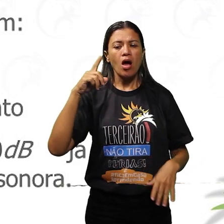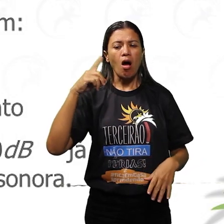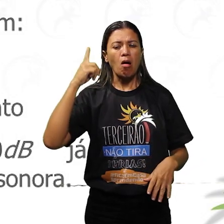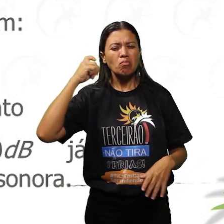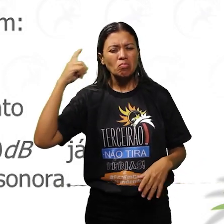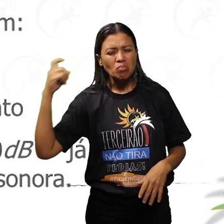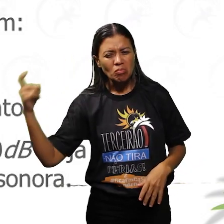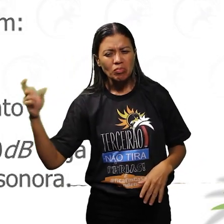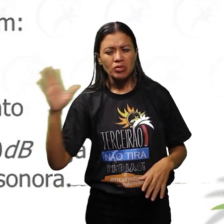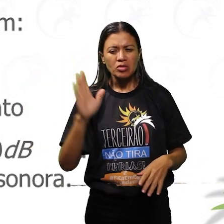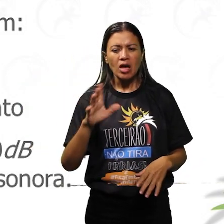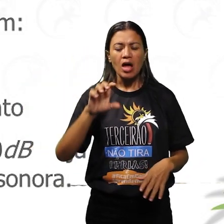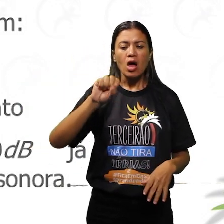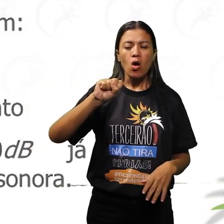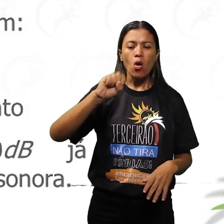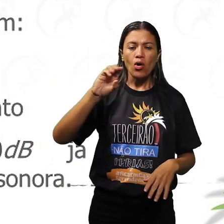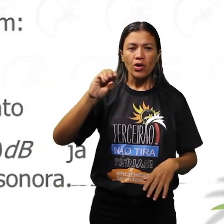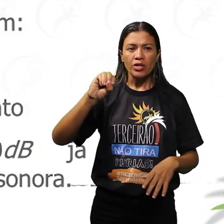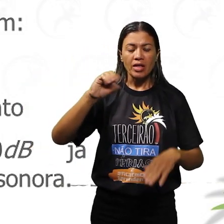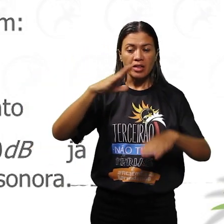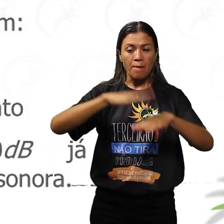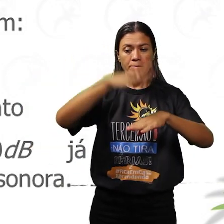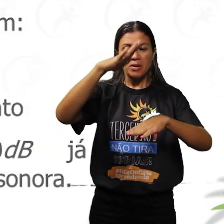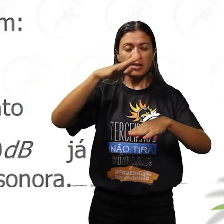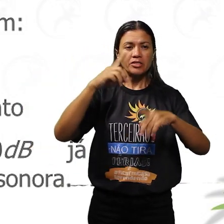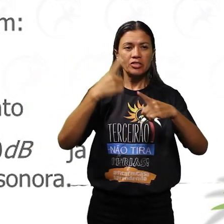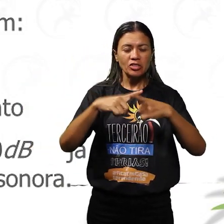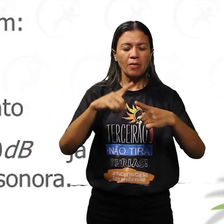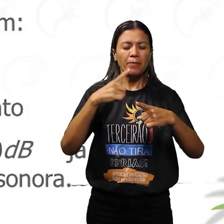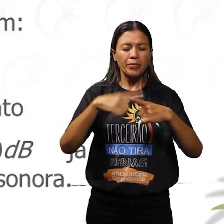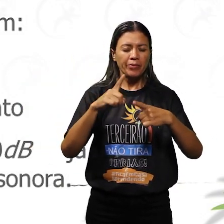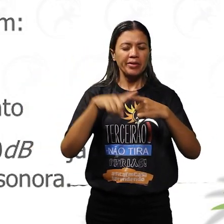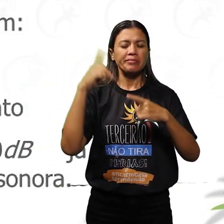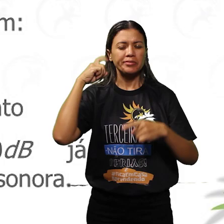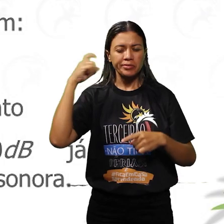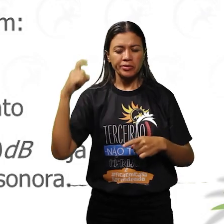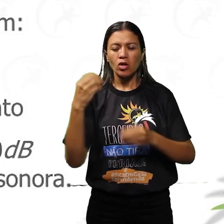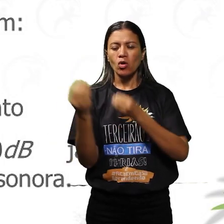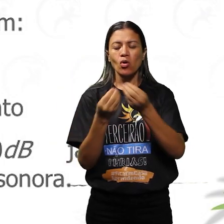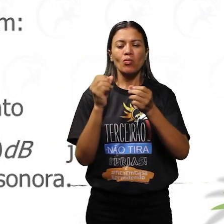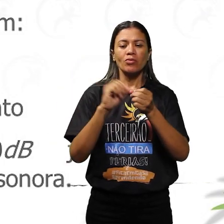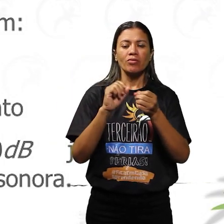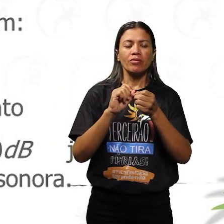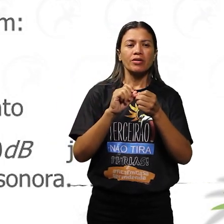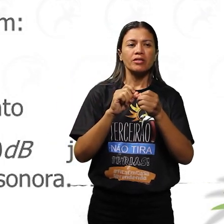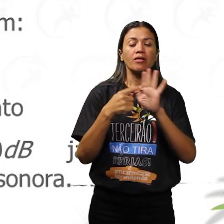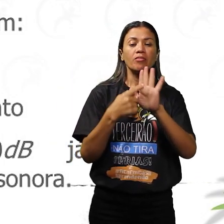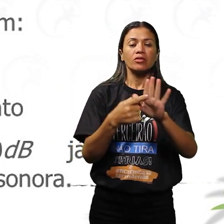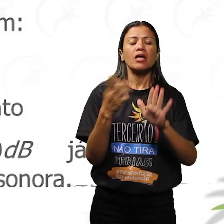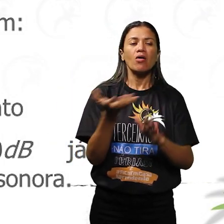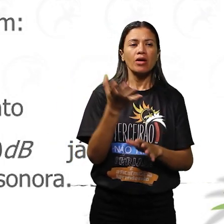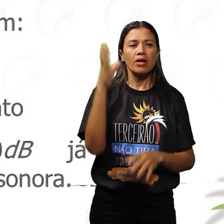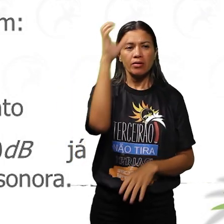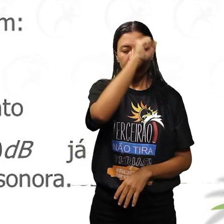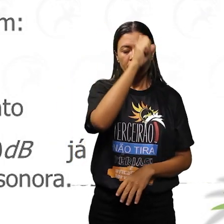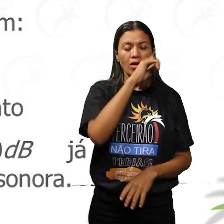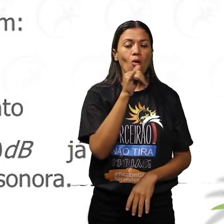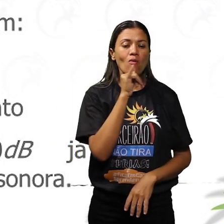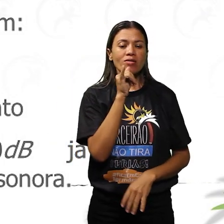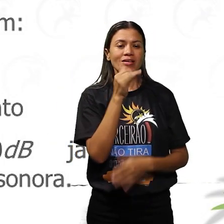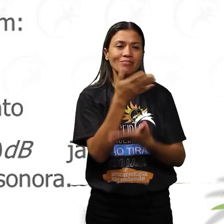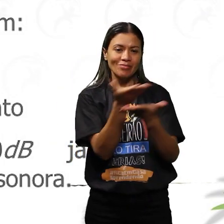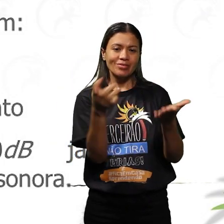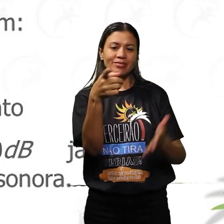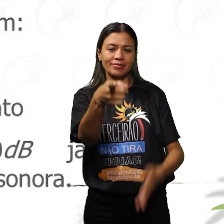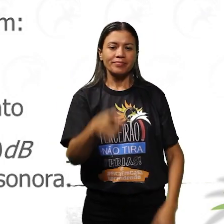constitui poluição sonora. Beleza? E como é que a gente faz, professor, para poder a gente trabalhar com isso aqui? Eu queria aprender. Olha um exemplo que eu tenho para vocês